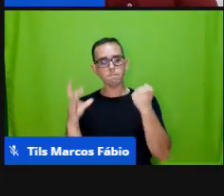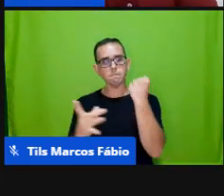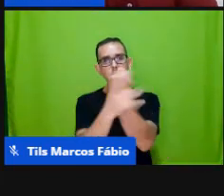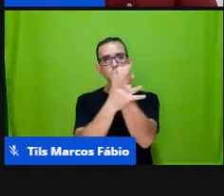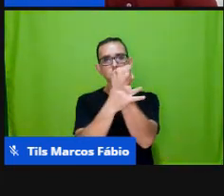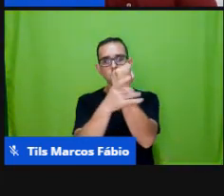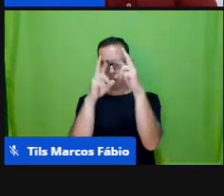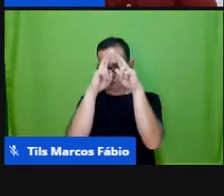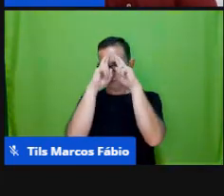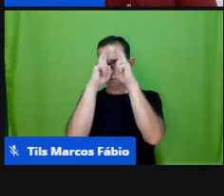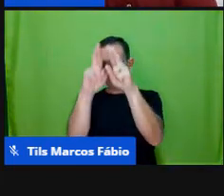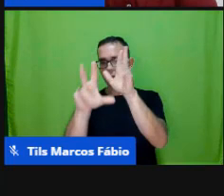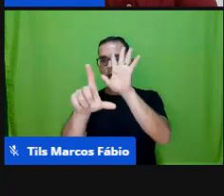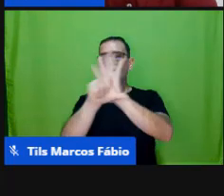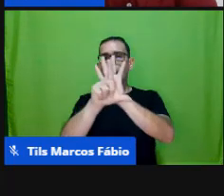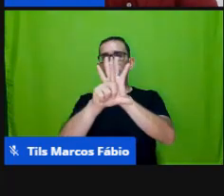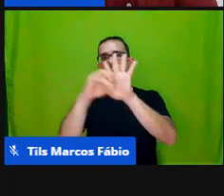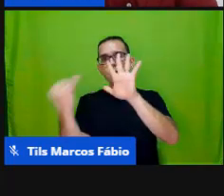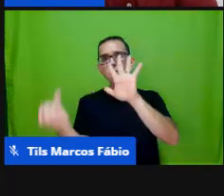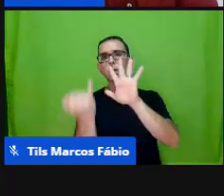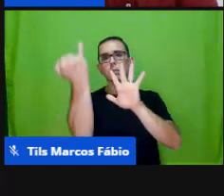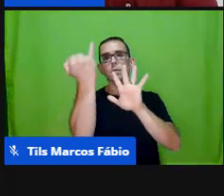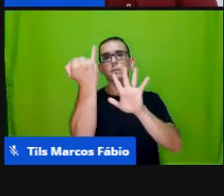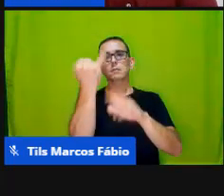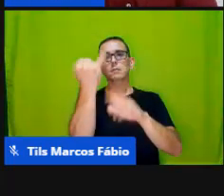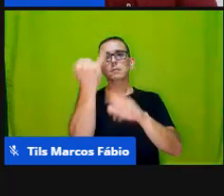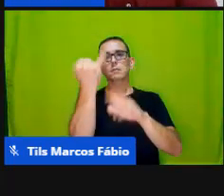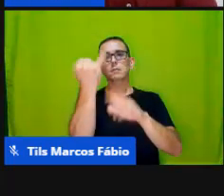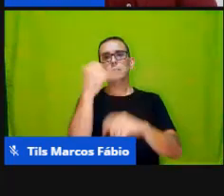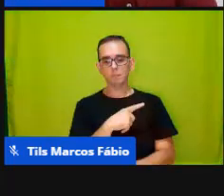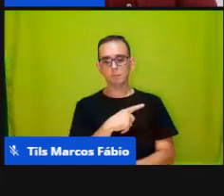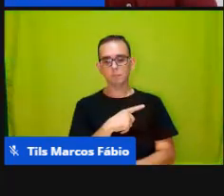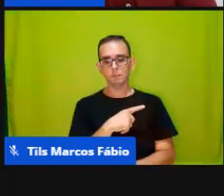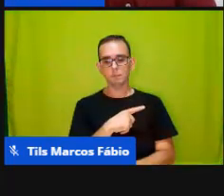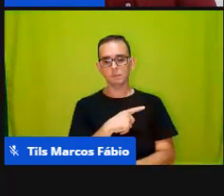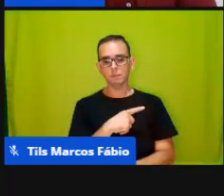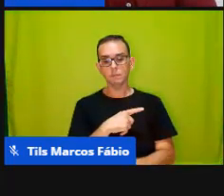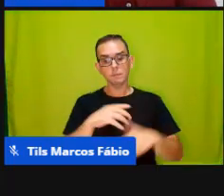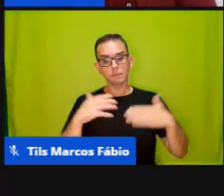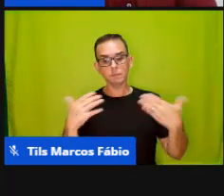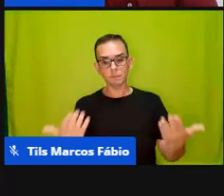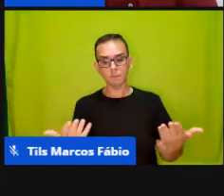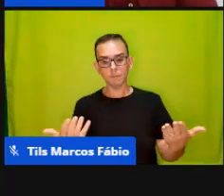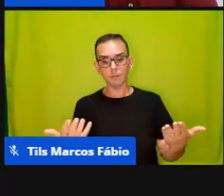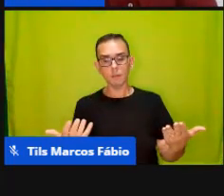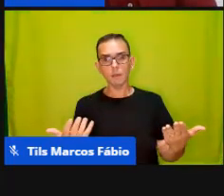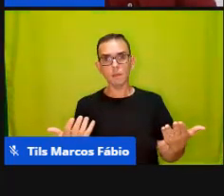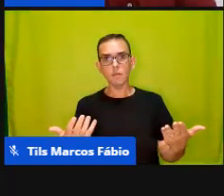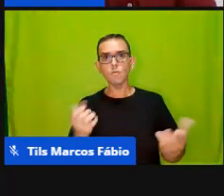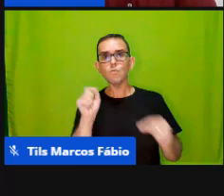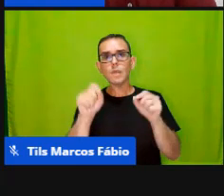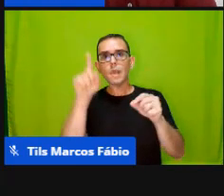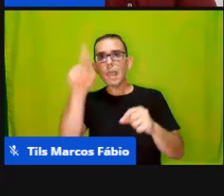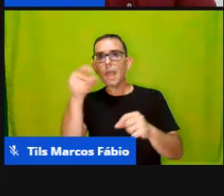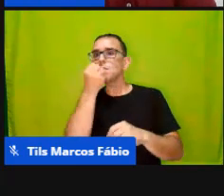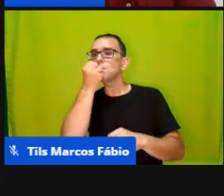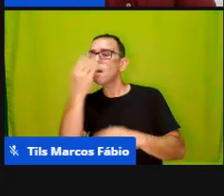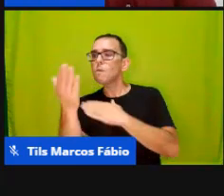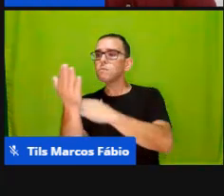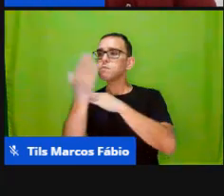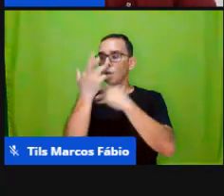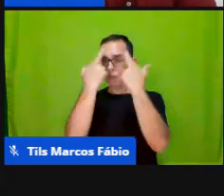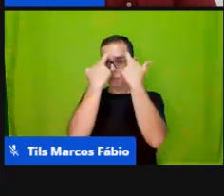respeito à lei é muito importante, né? E sem dúvida uma, a outro benefício é o respeito ao